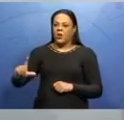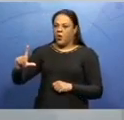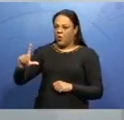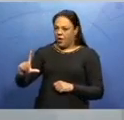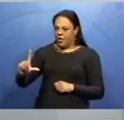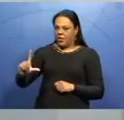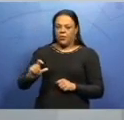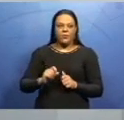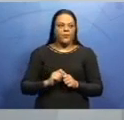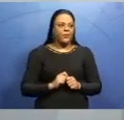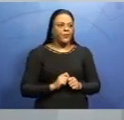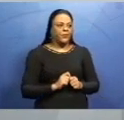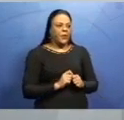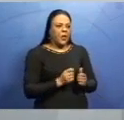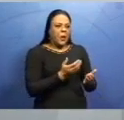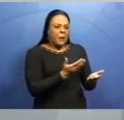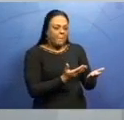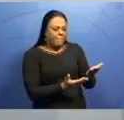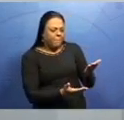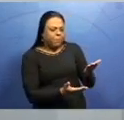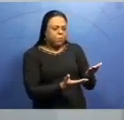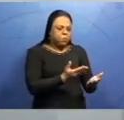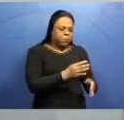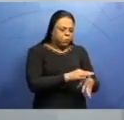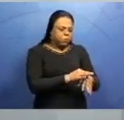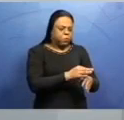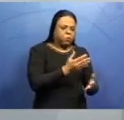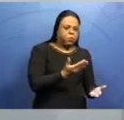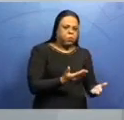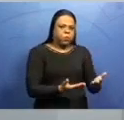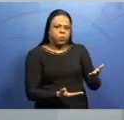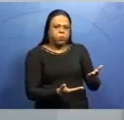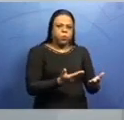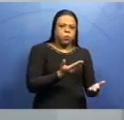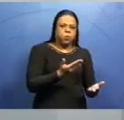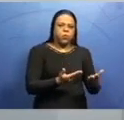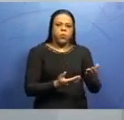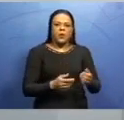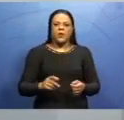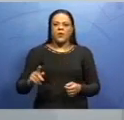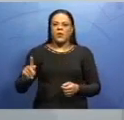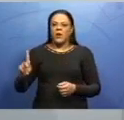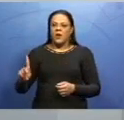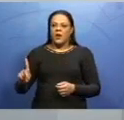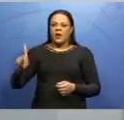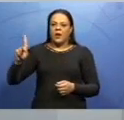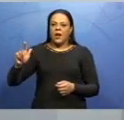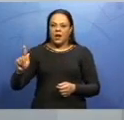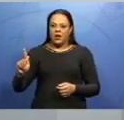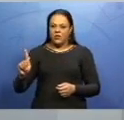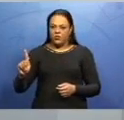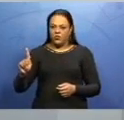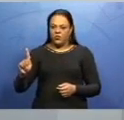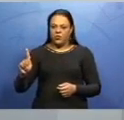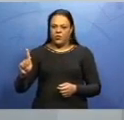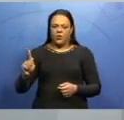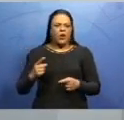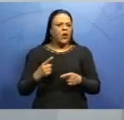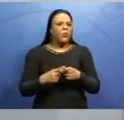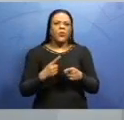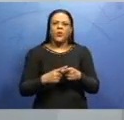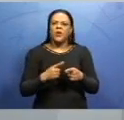litro. Quilograma, KG. Por que será que não é o quê? Nós já vimos na aula da